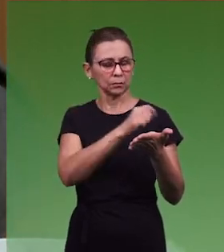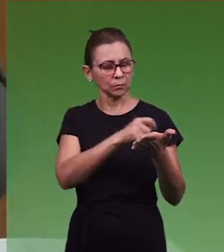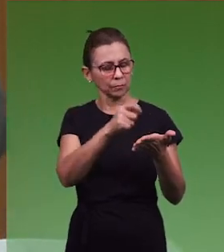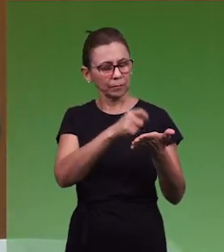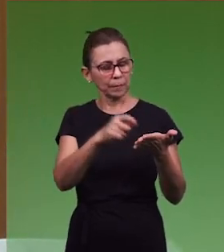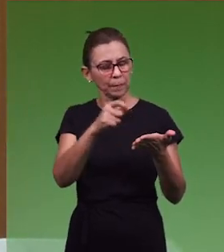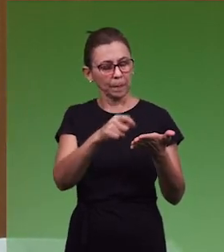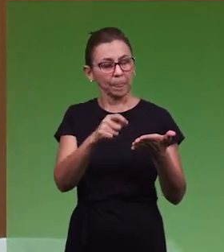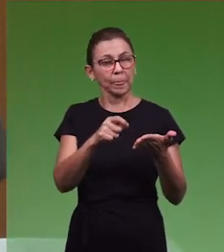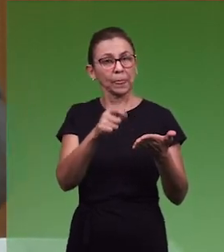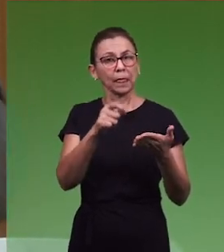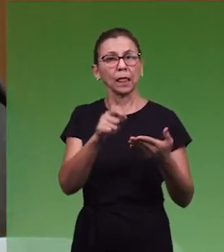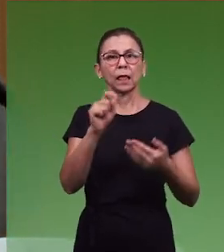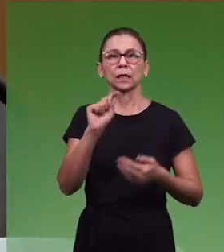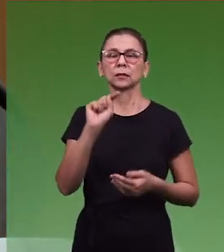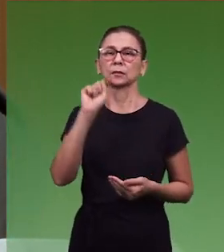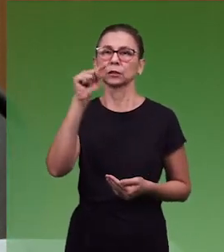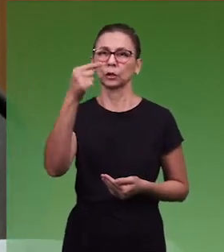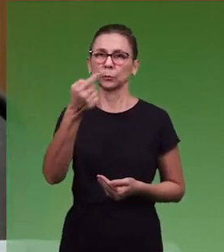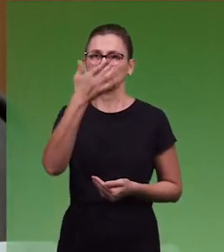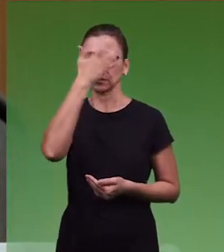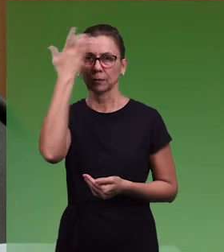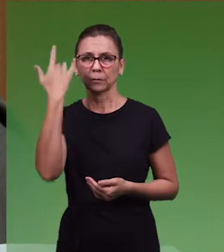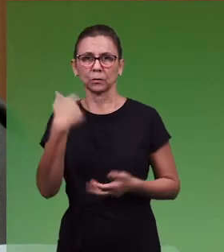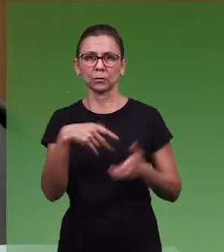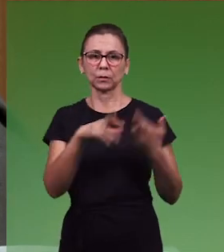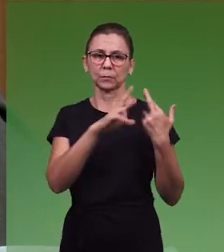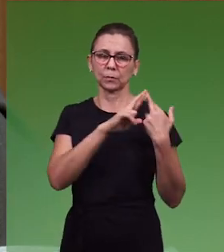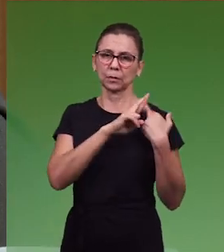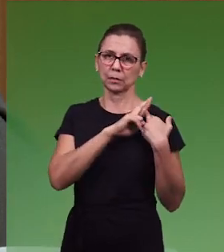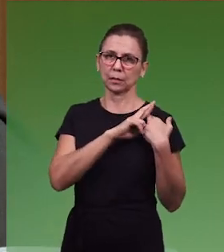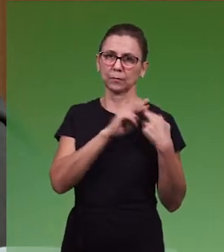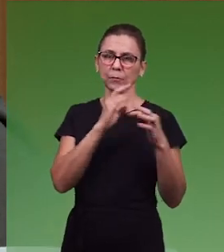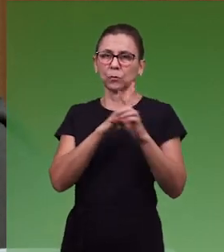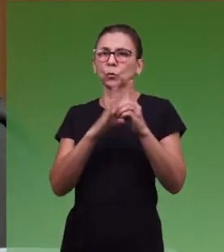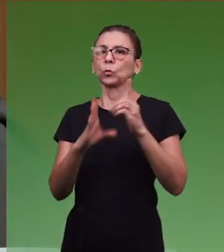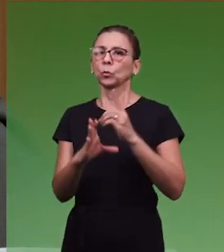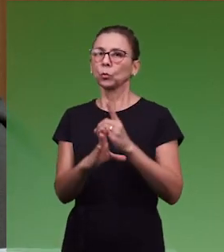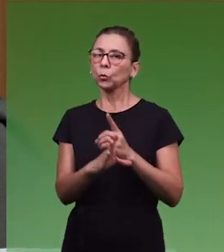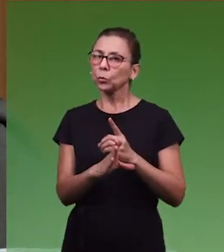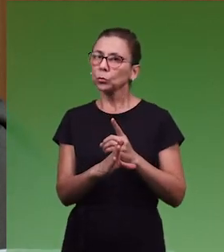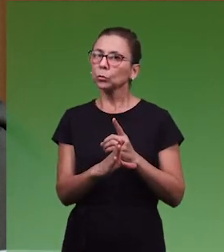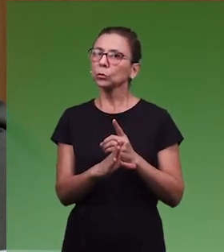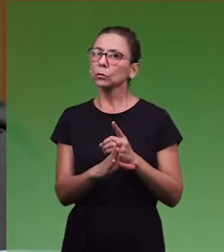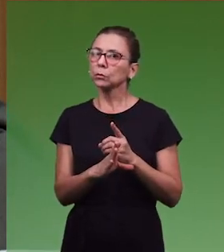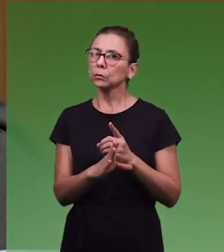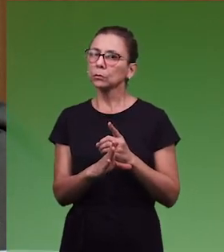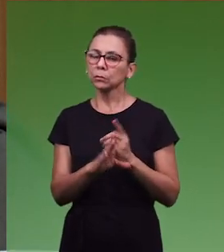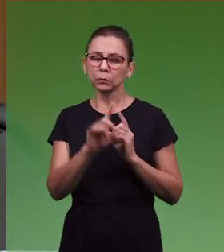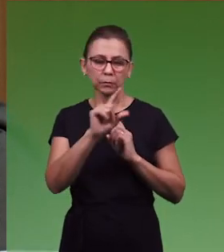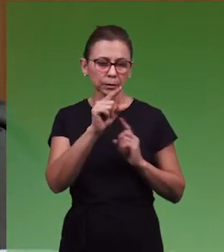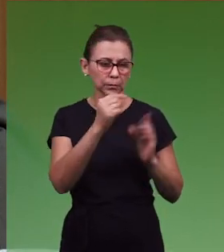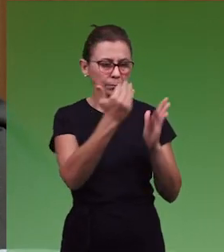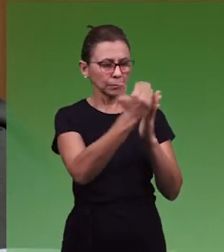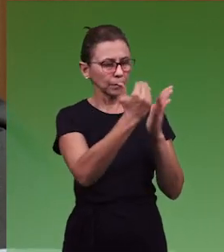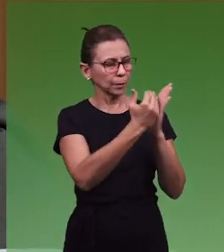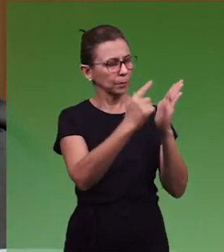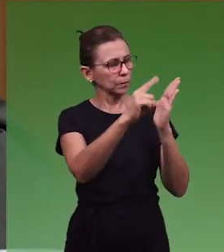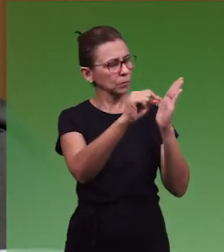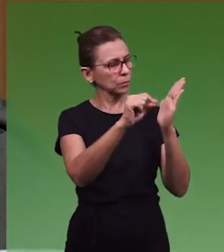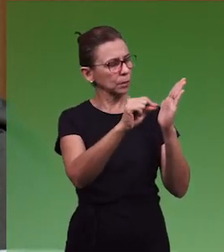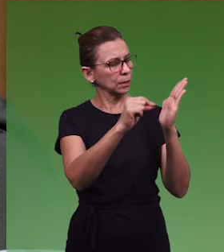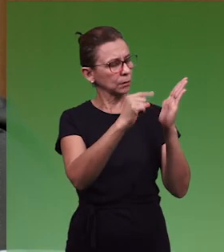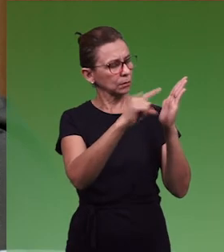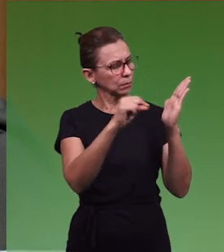Agora o dirigente do culto, que já foi escolhido, né? O dirigente do culto também é por revelação. Vai consultar o